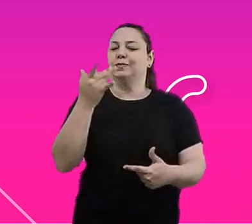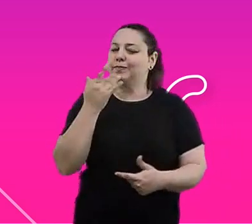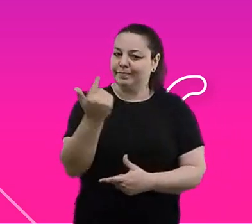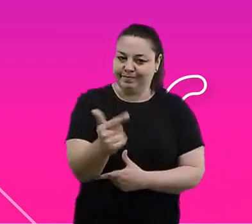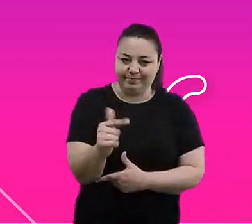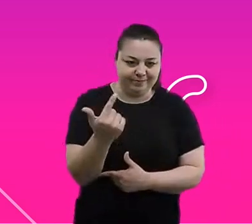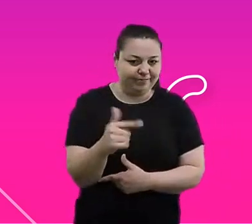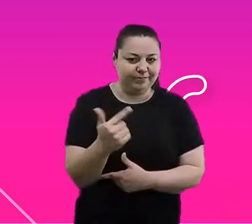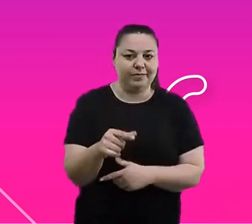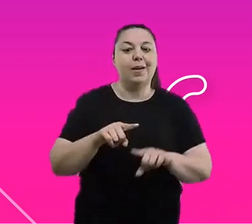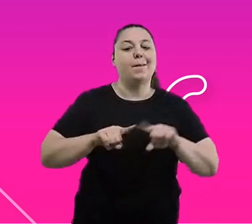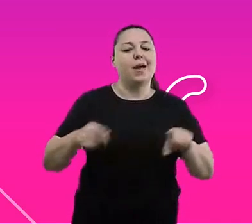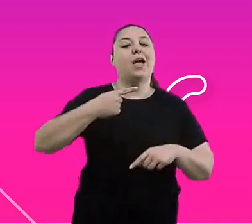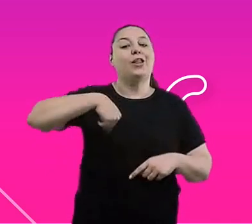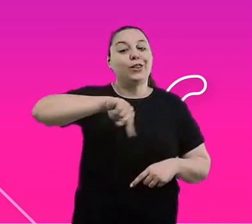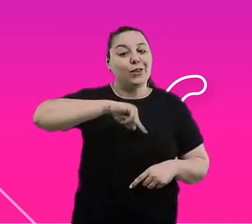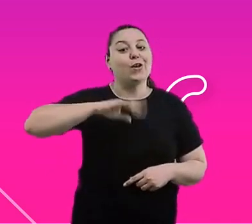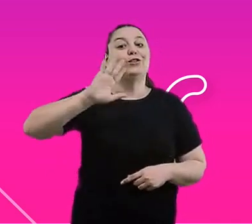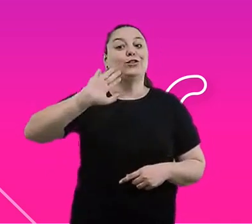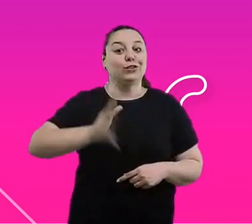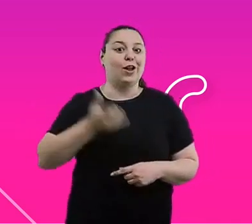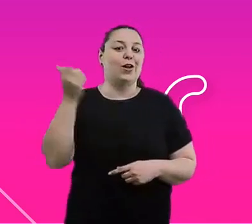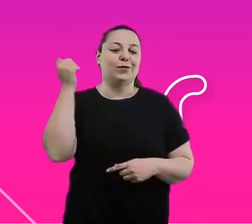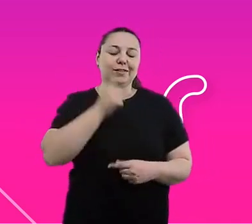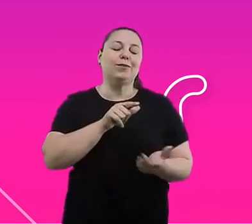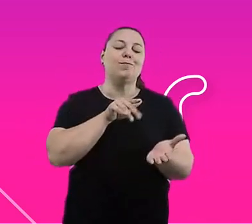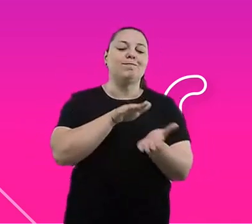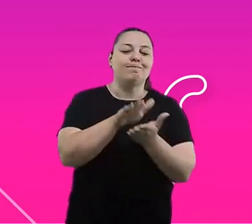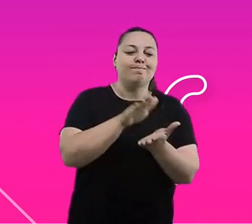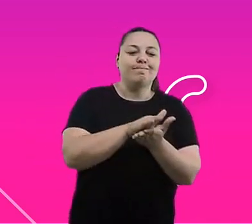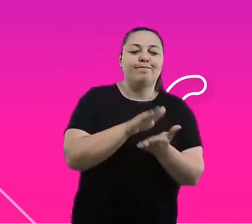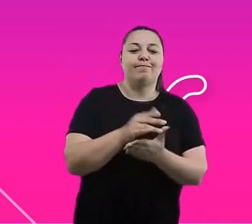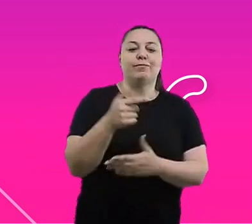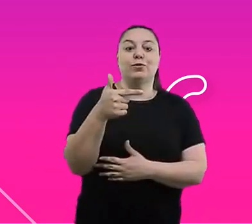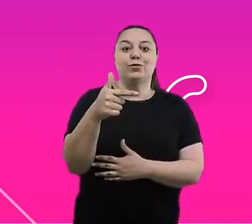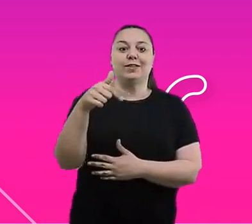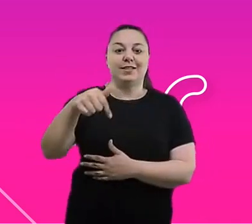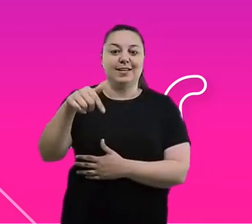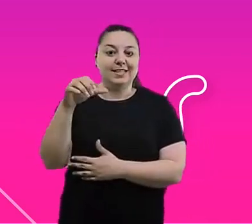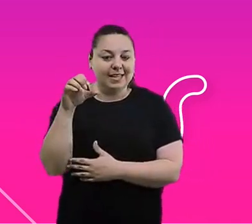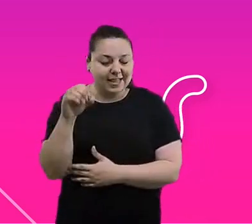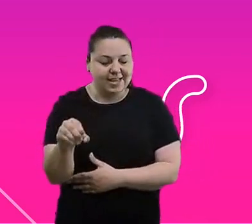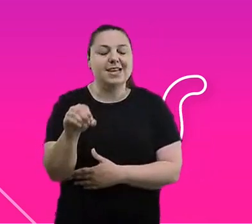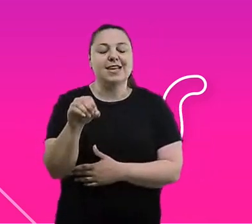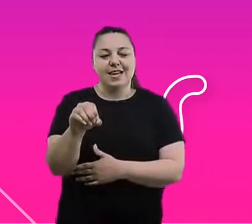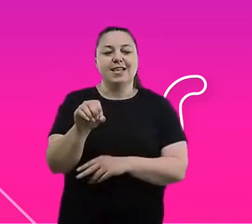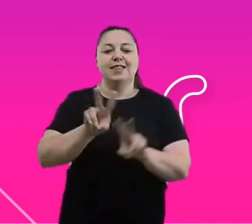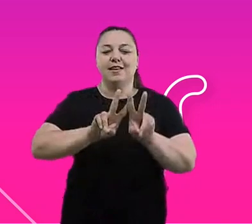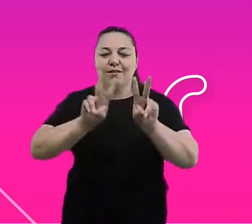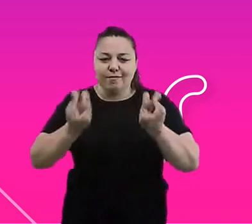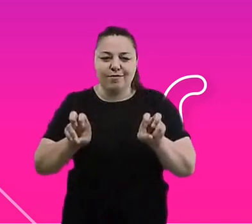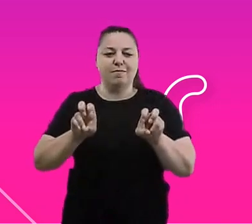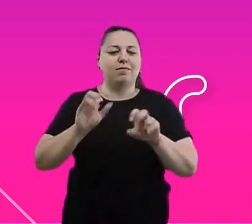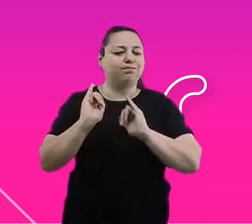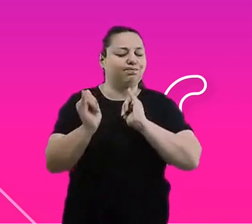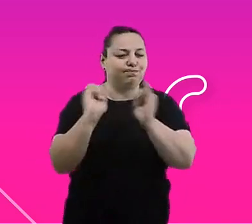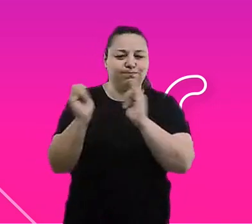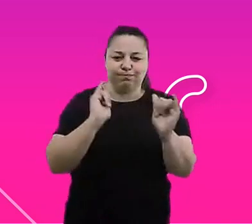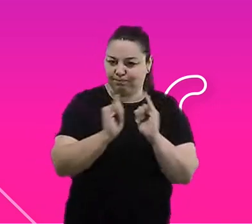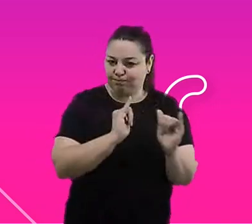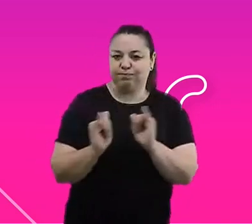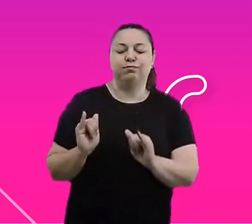mais de 470 boletins epidemiológicos, entre informes diários e boletins especiais temáticos. O